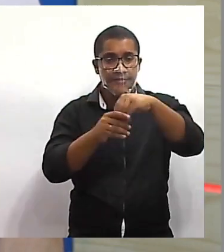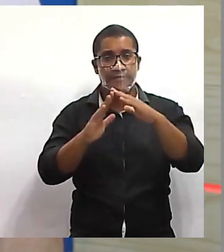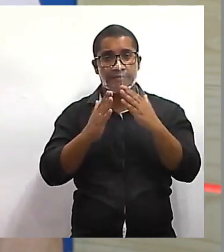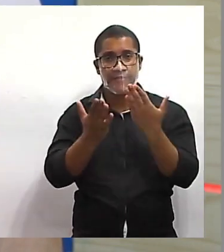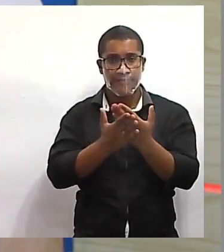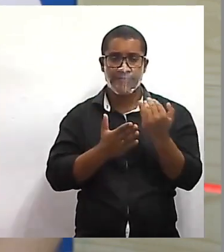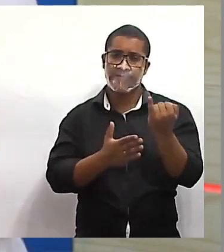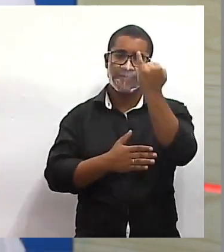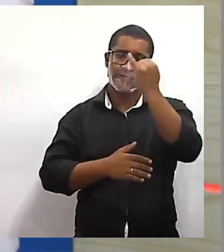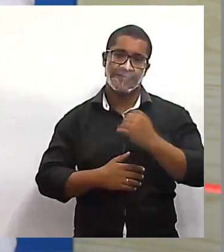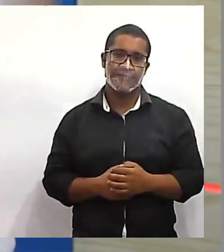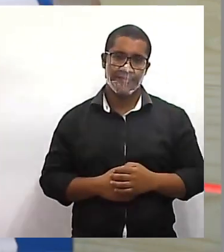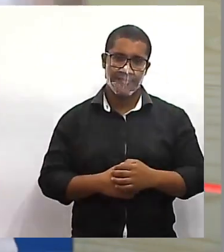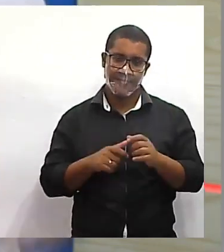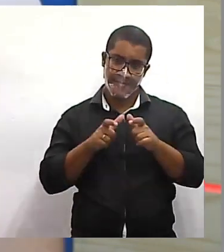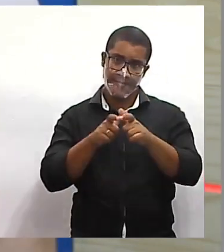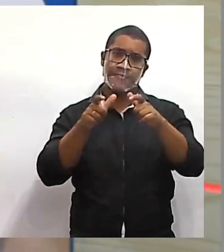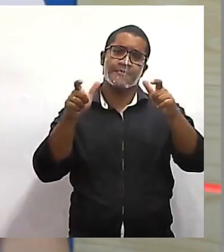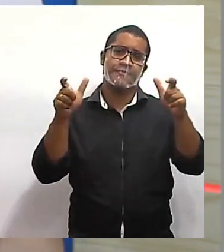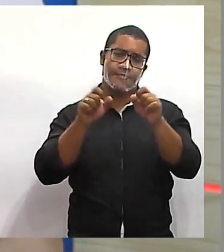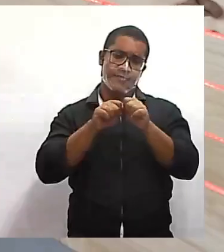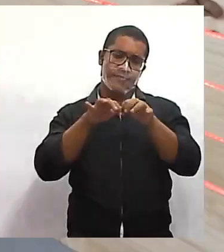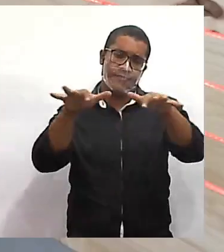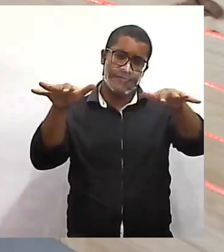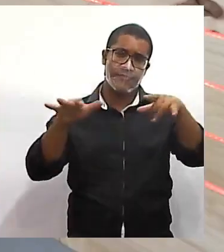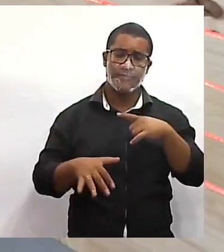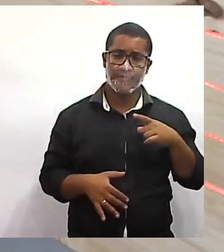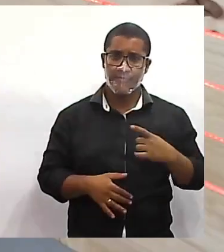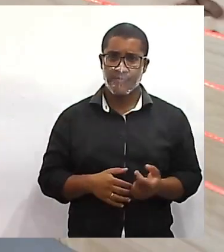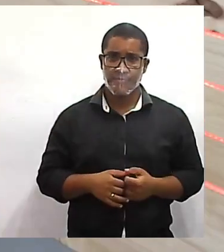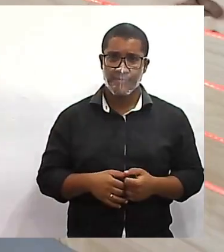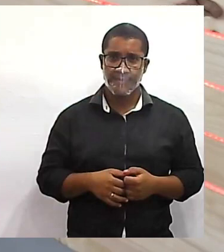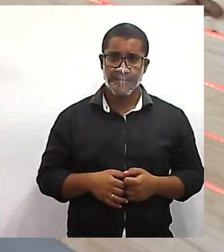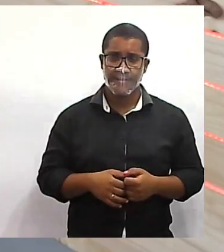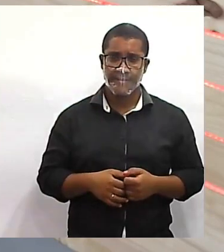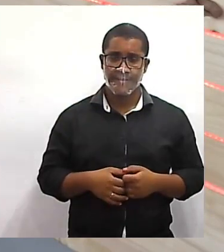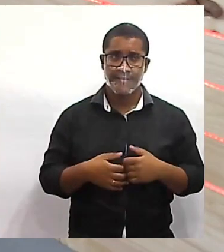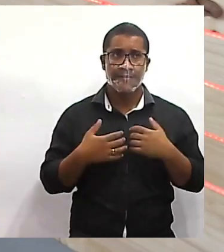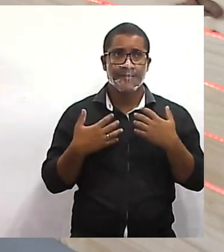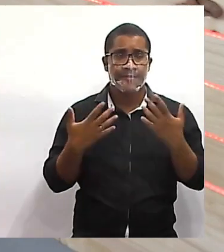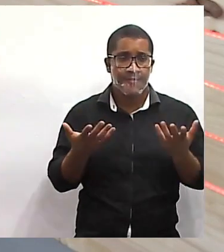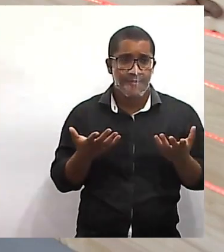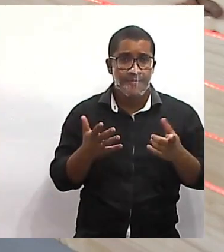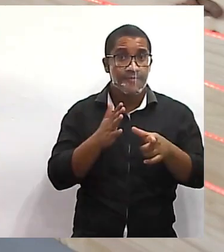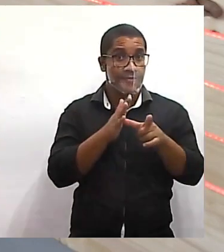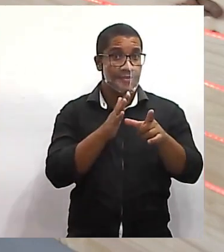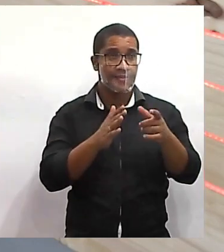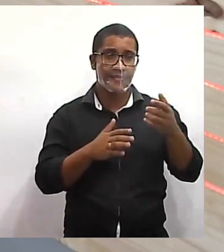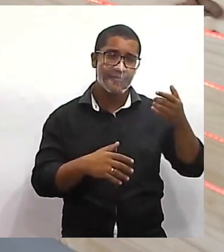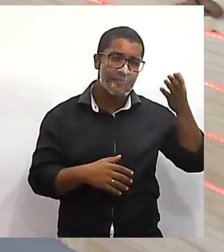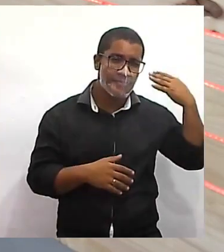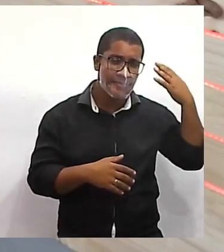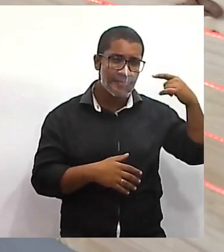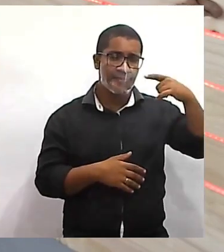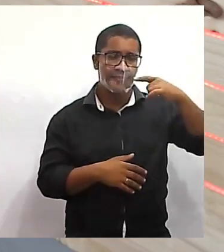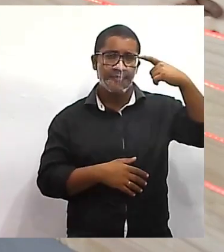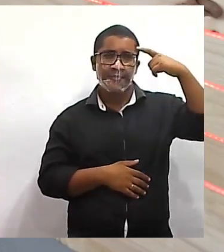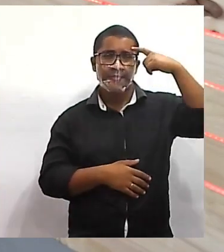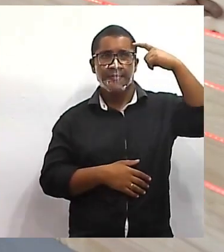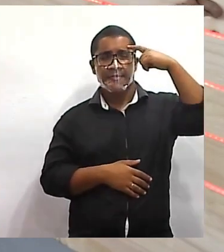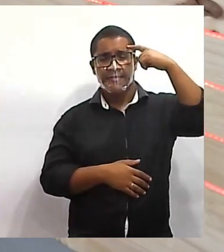escolar, numa dimensão mais ampla, né? Antigamente se pensava